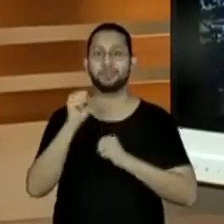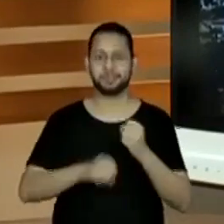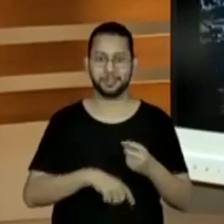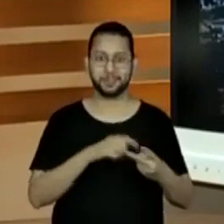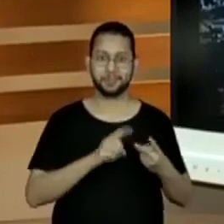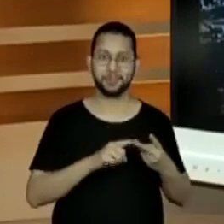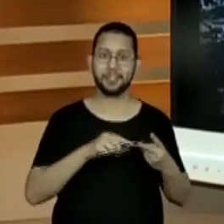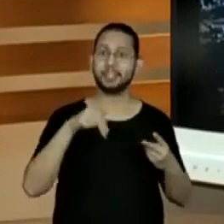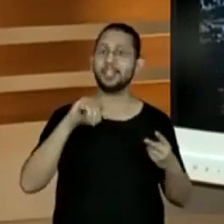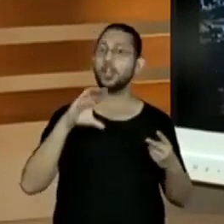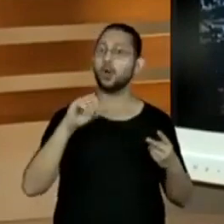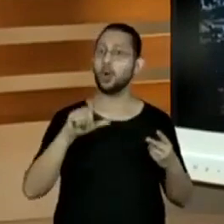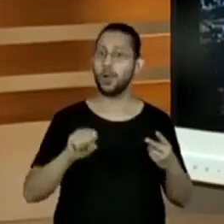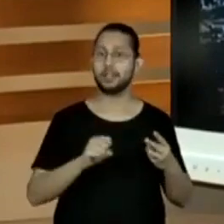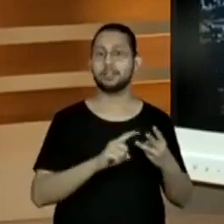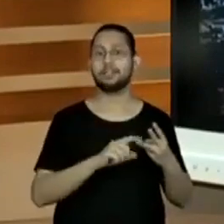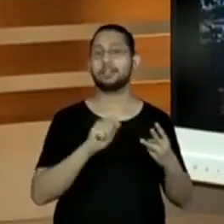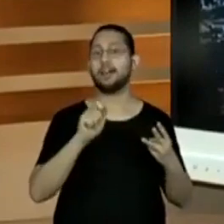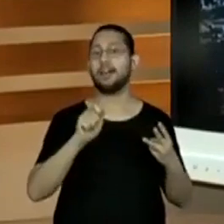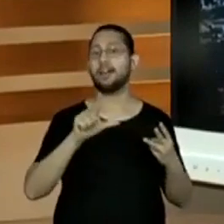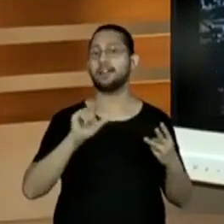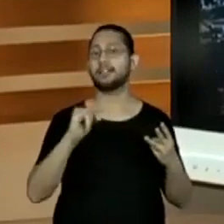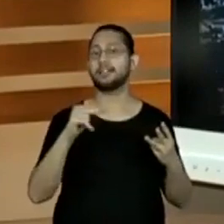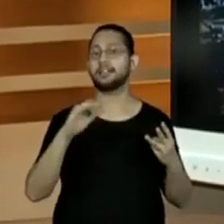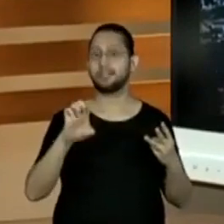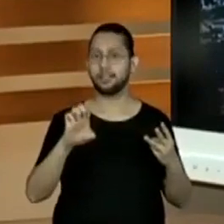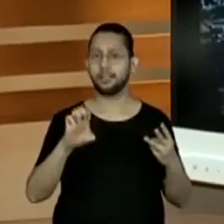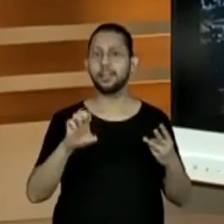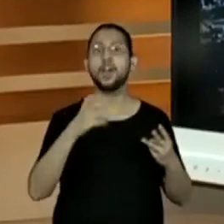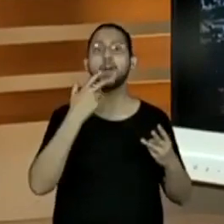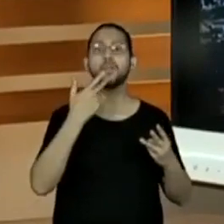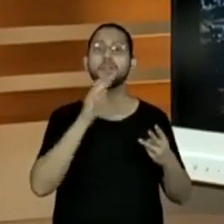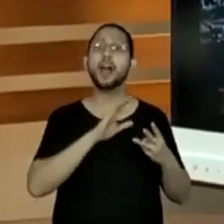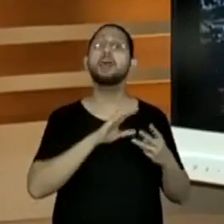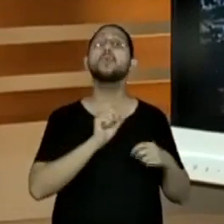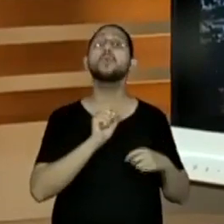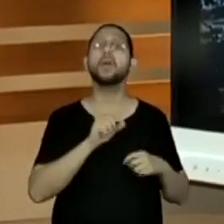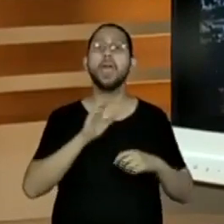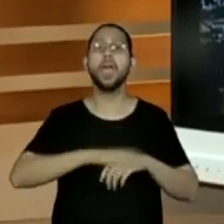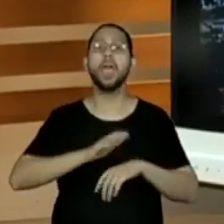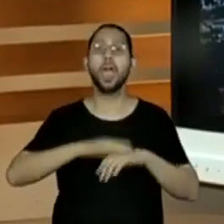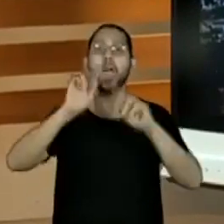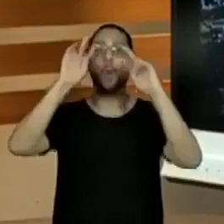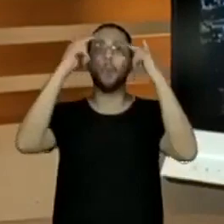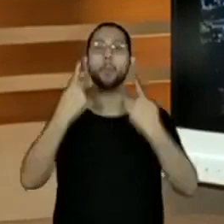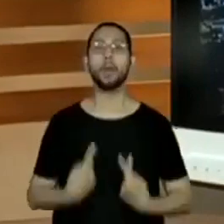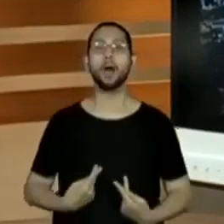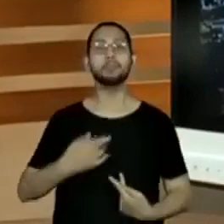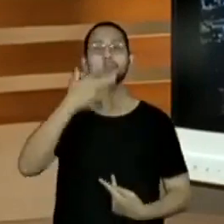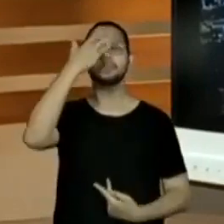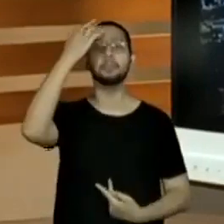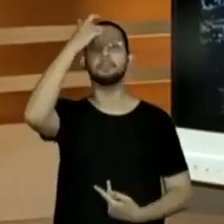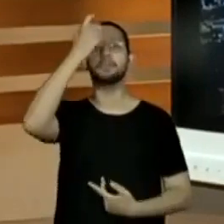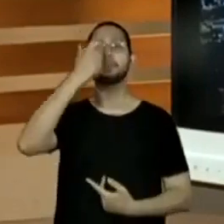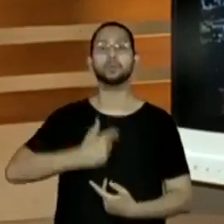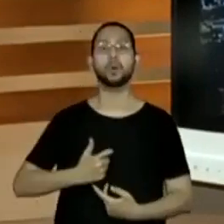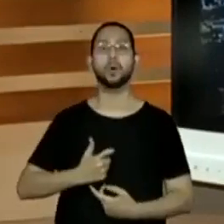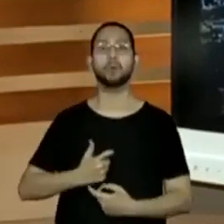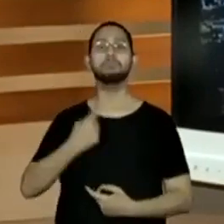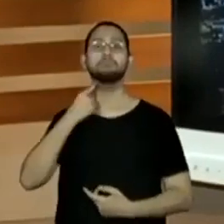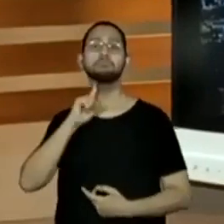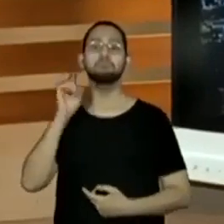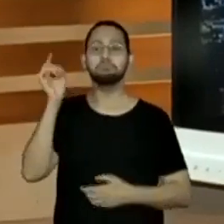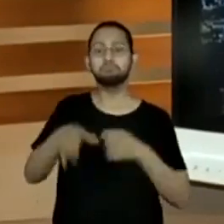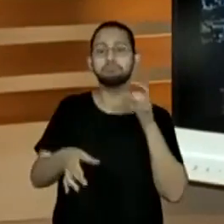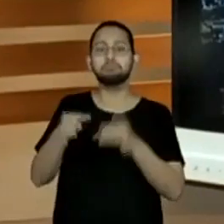Nicolas, a Alice, o Riquelme colocou os humanos que poluem o Rio Tietê. Que legal isso, os humanos poluem o Rio